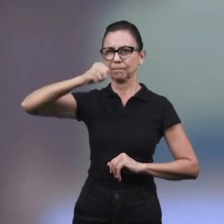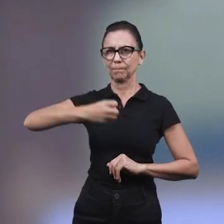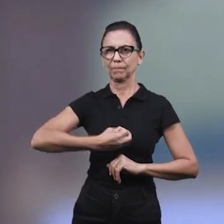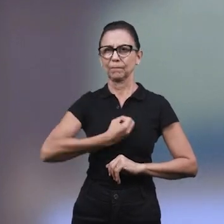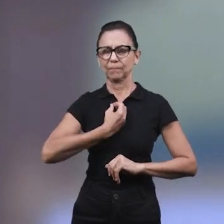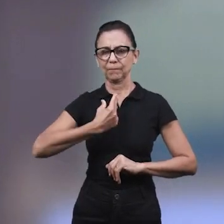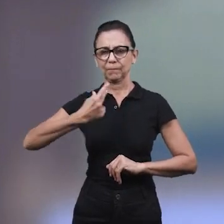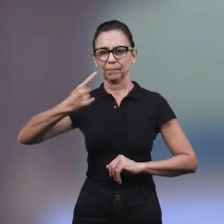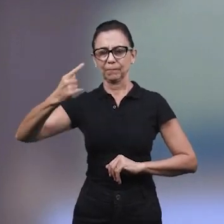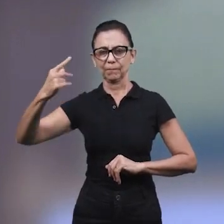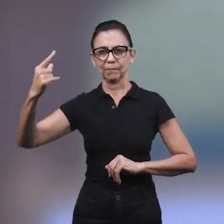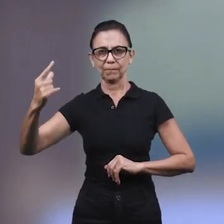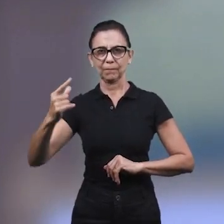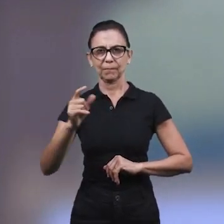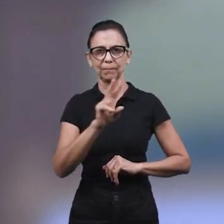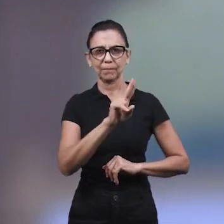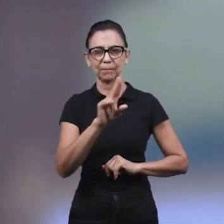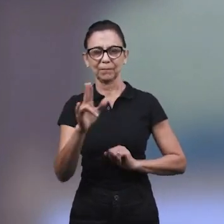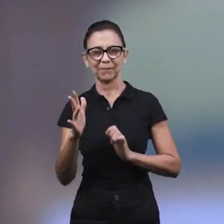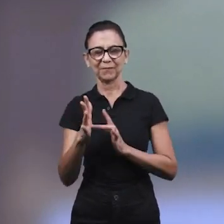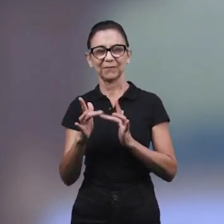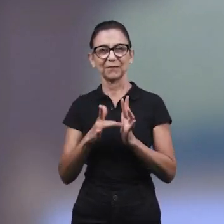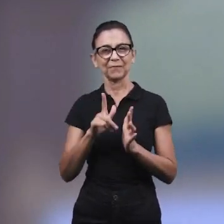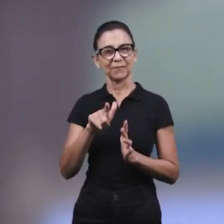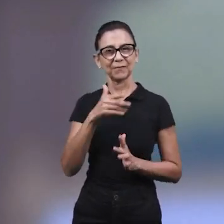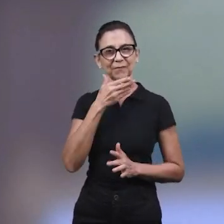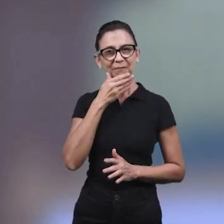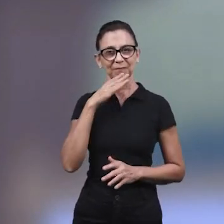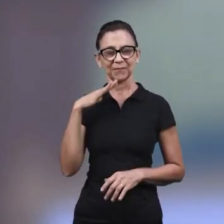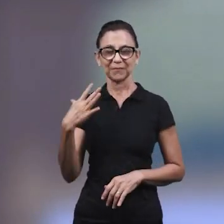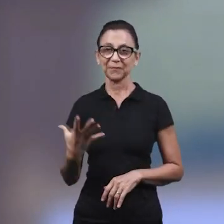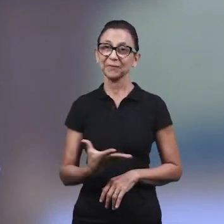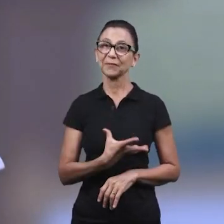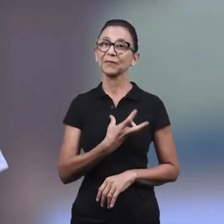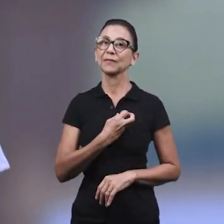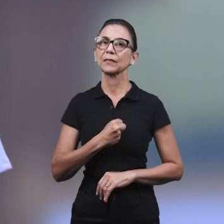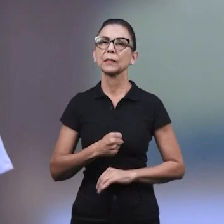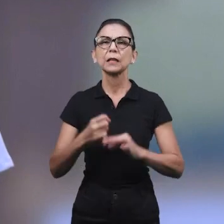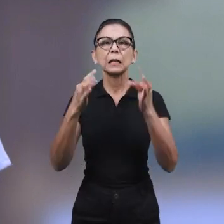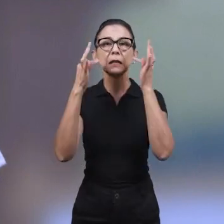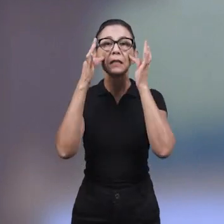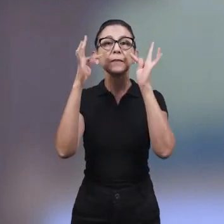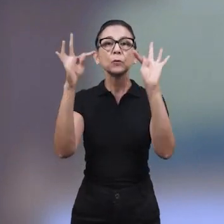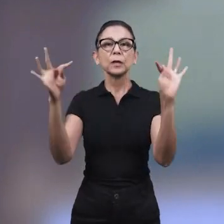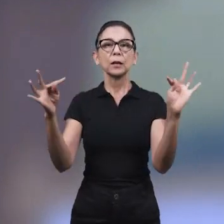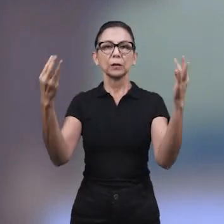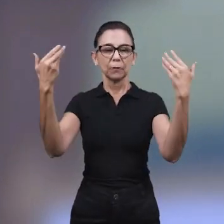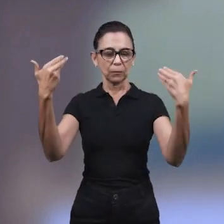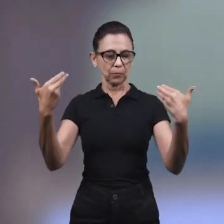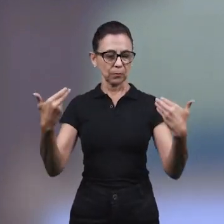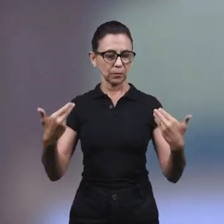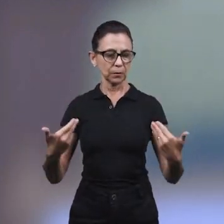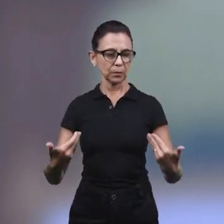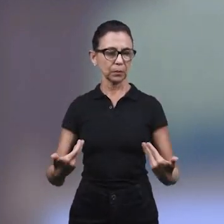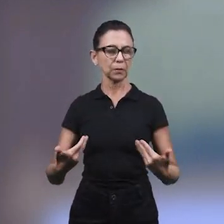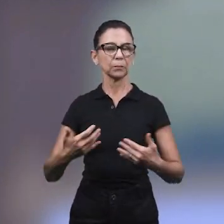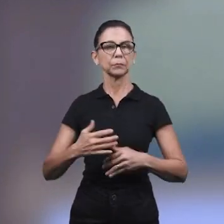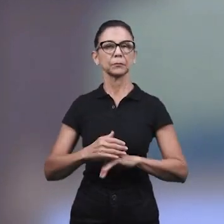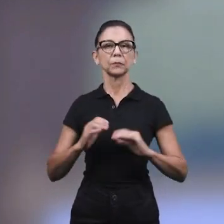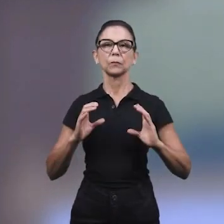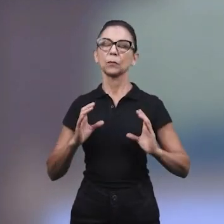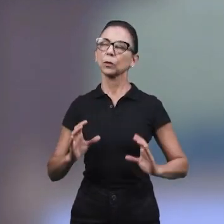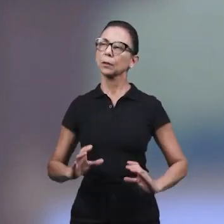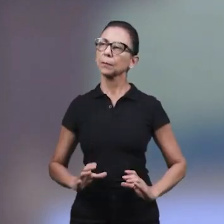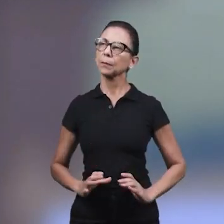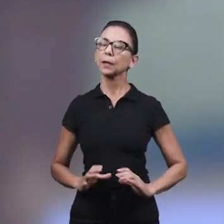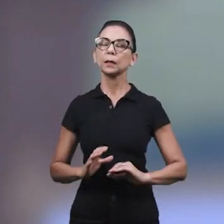dá vida eterna por meio de Jesus, que é o nosso Salvador. Testemunhar é demonstrar, através